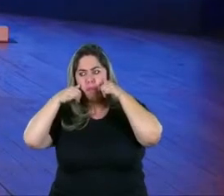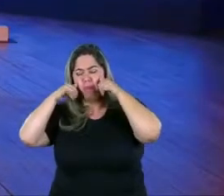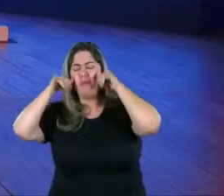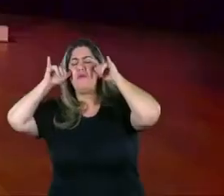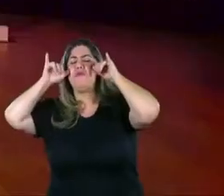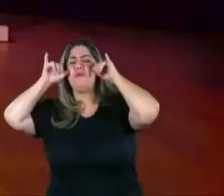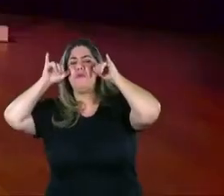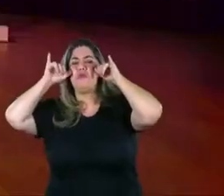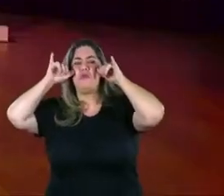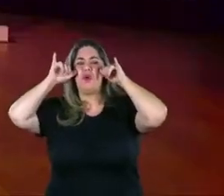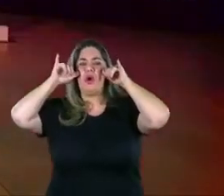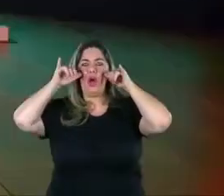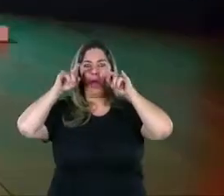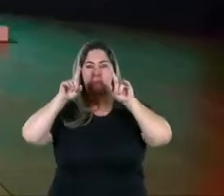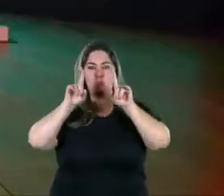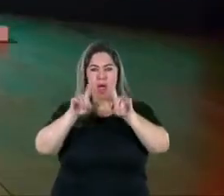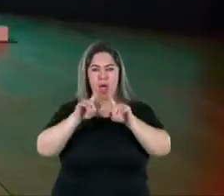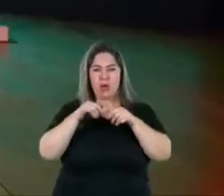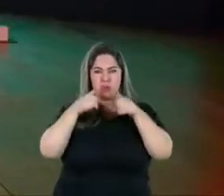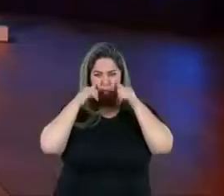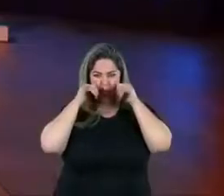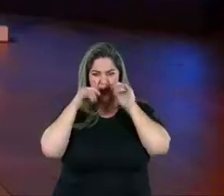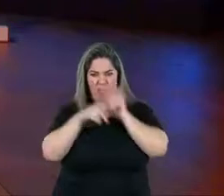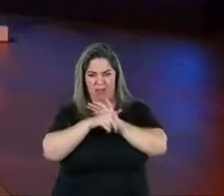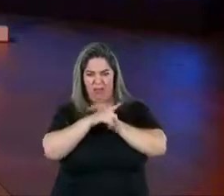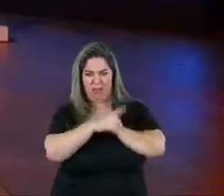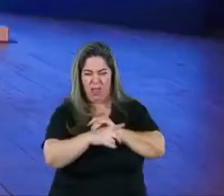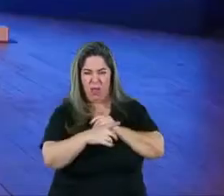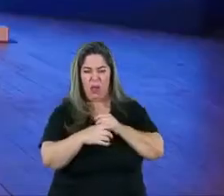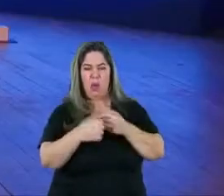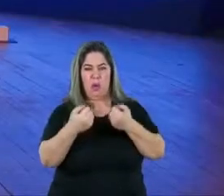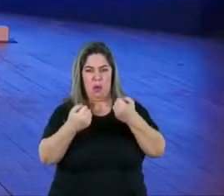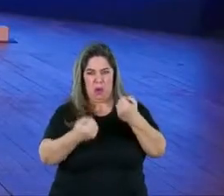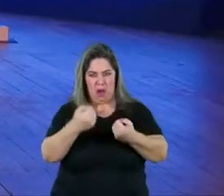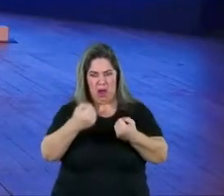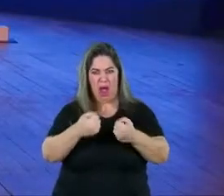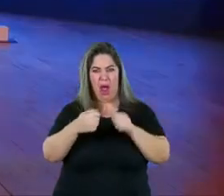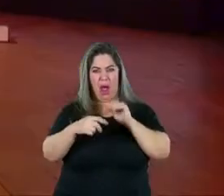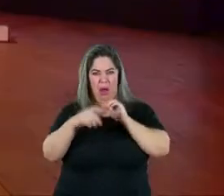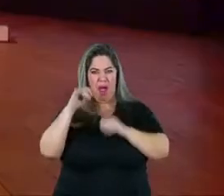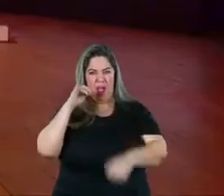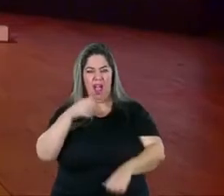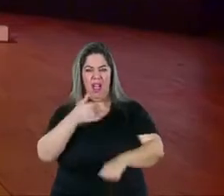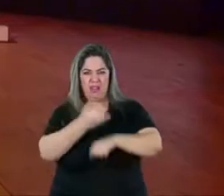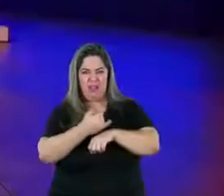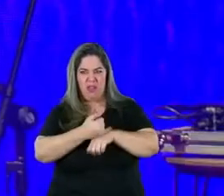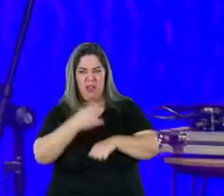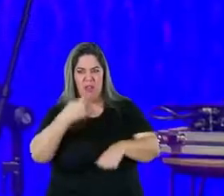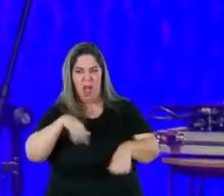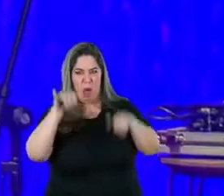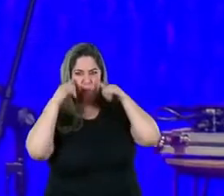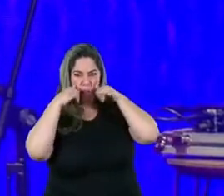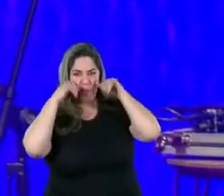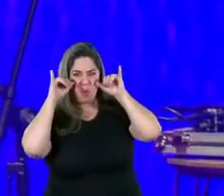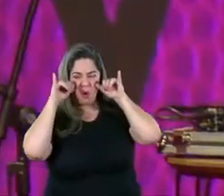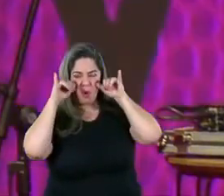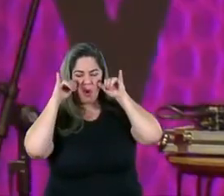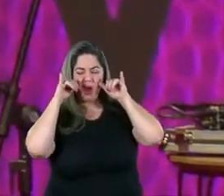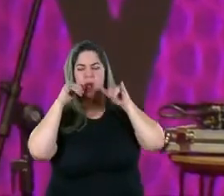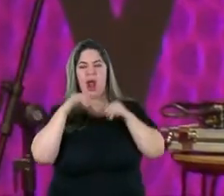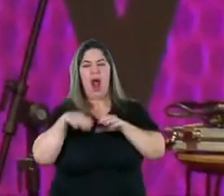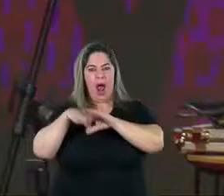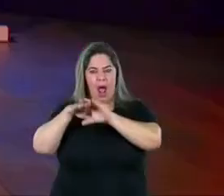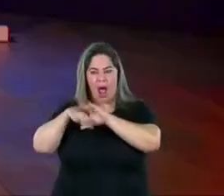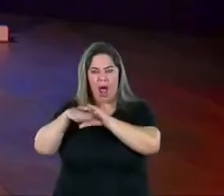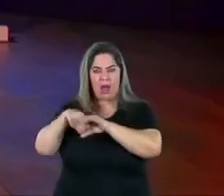boi. Mas o boi não é do boi. O carro de boi não é do boi. A bosta de boi não é do boi. A língua